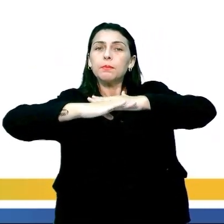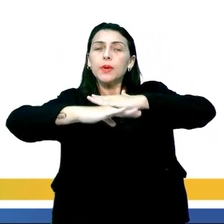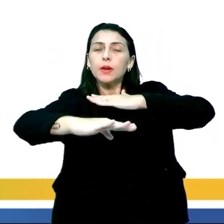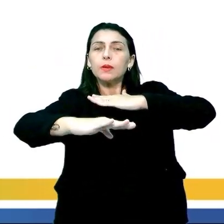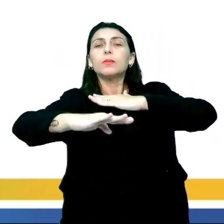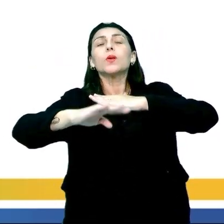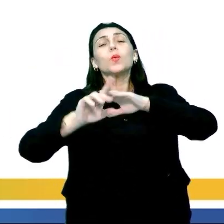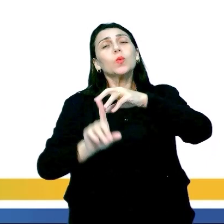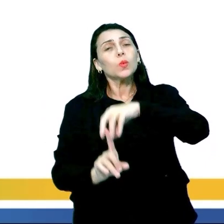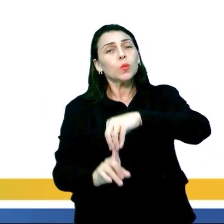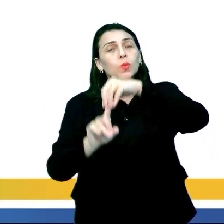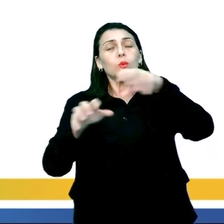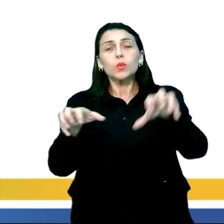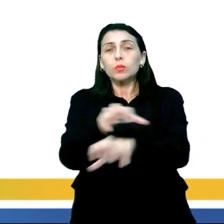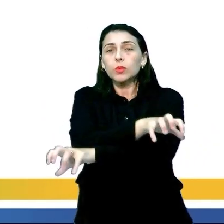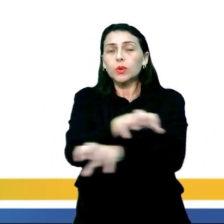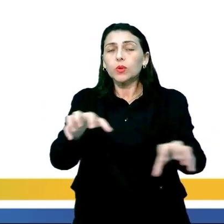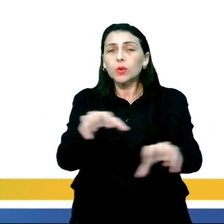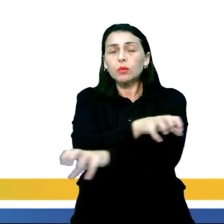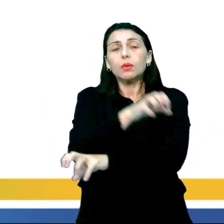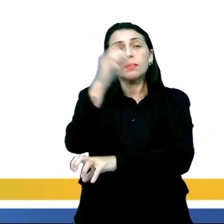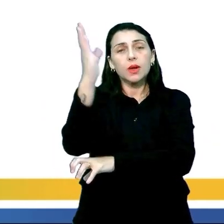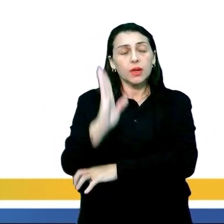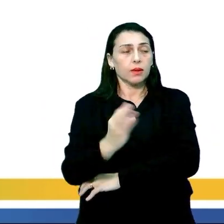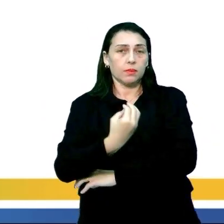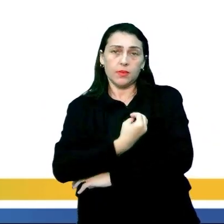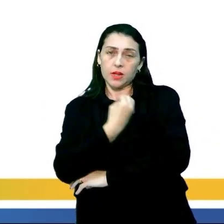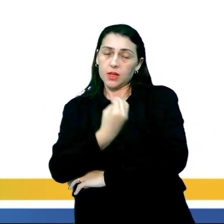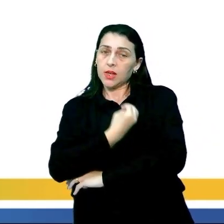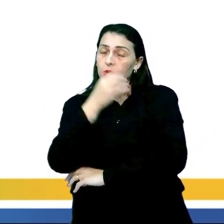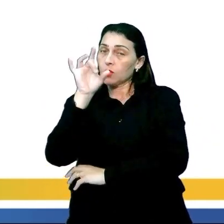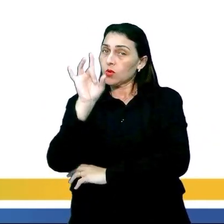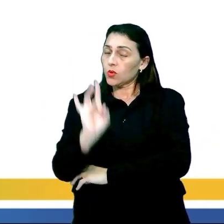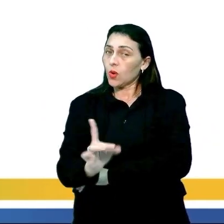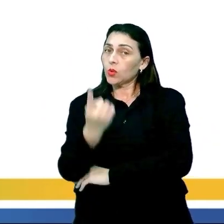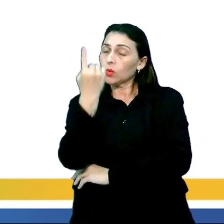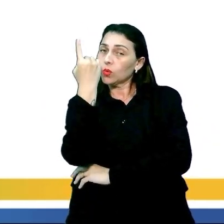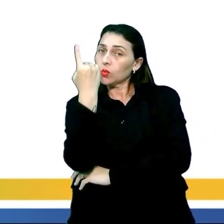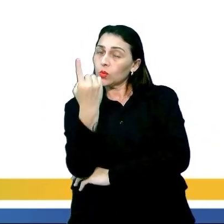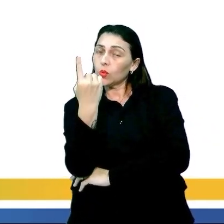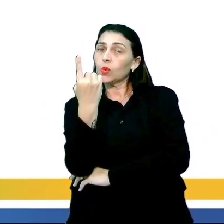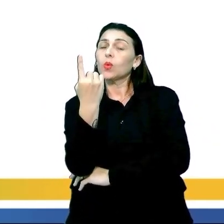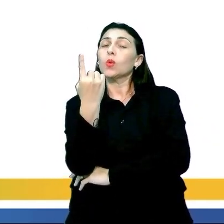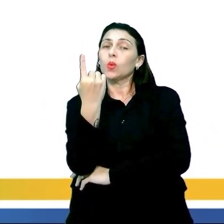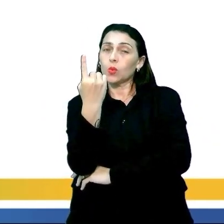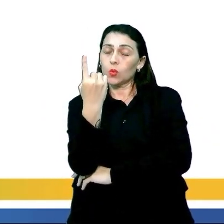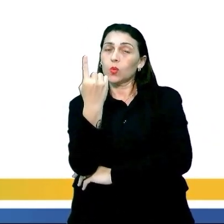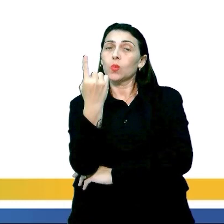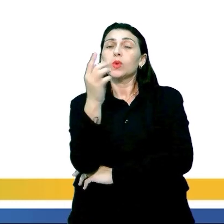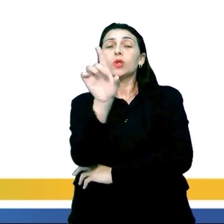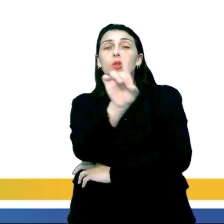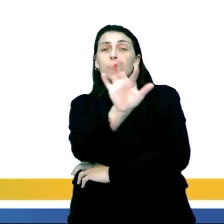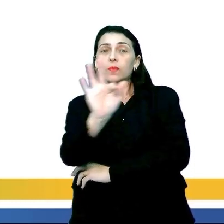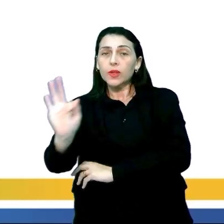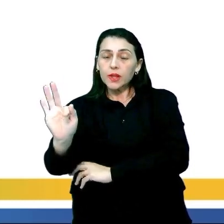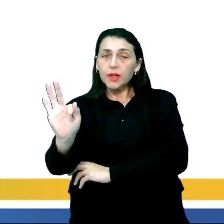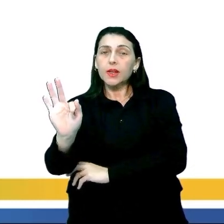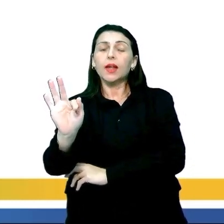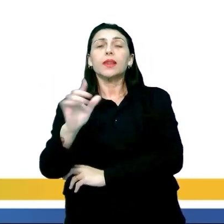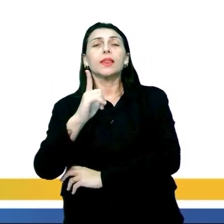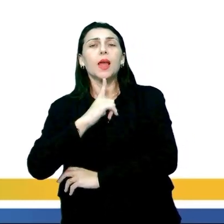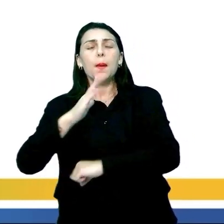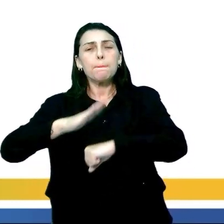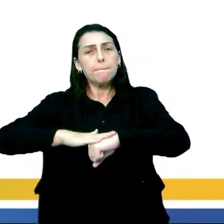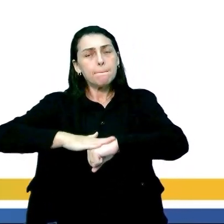Pampa é o único bioma brasileiro presente somente numa unidade federativa. Então, ele